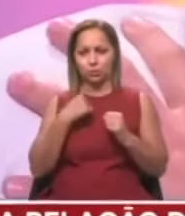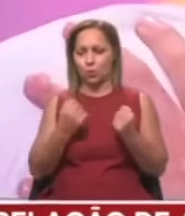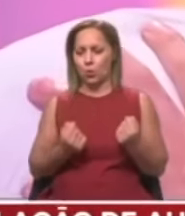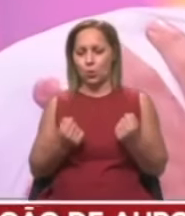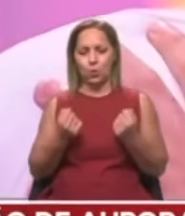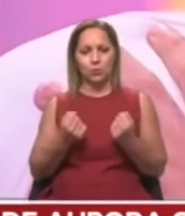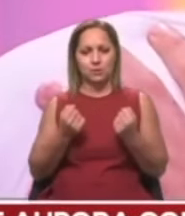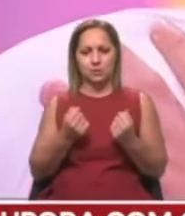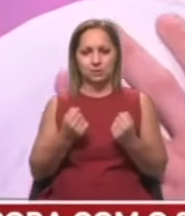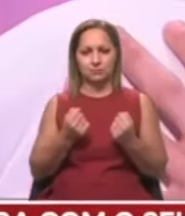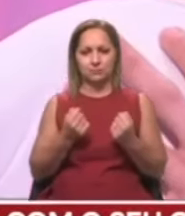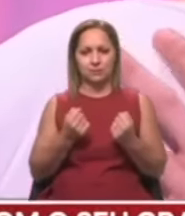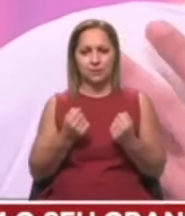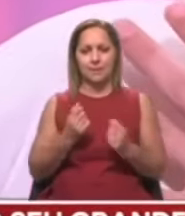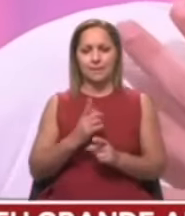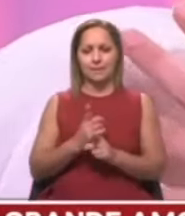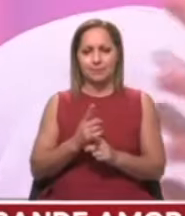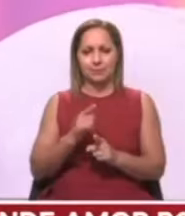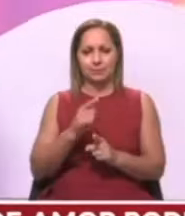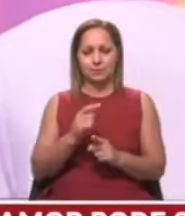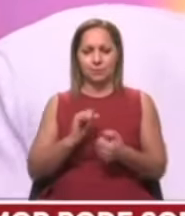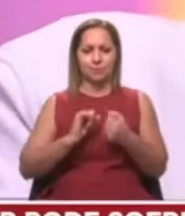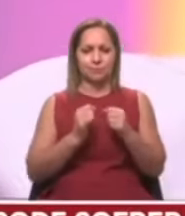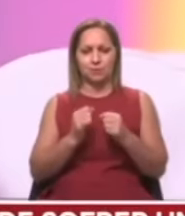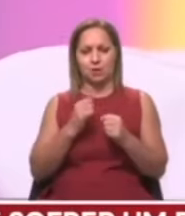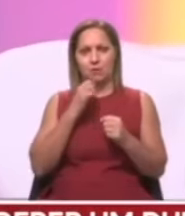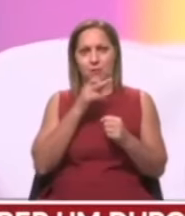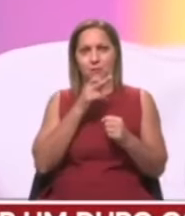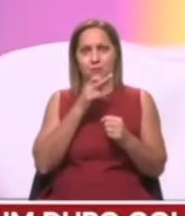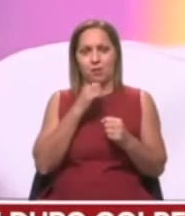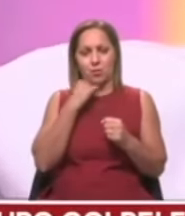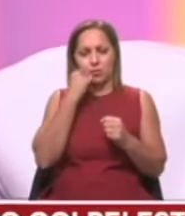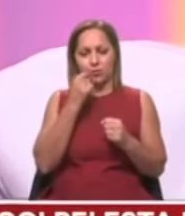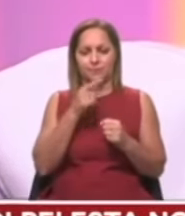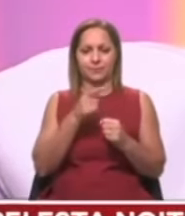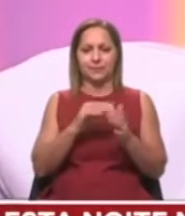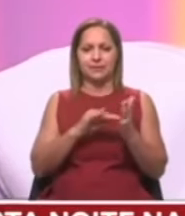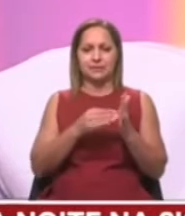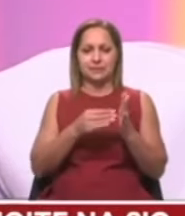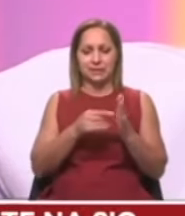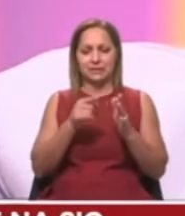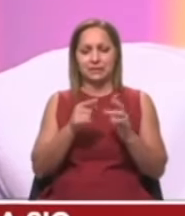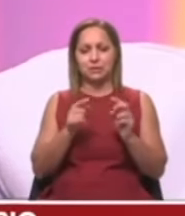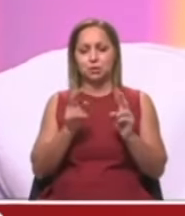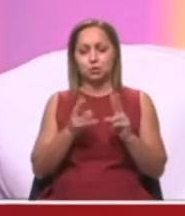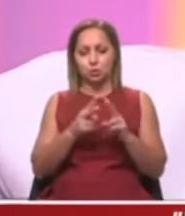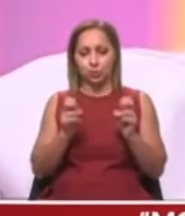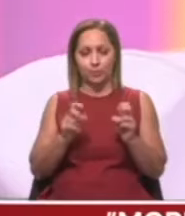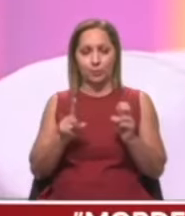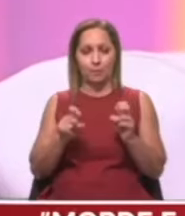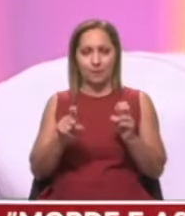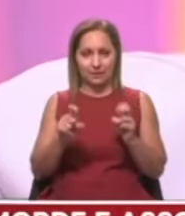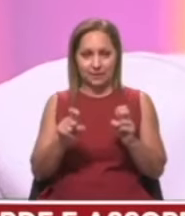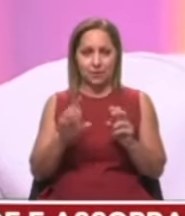porque não conseguia mesmo mexer, mas era porque se eu mexesse, doía-me horrores, não é? Lá fizeram testes, lá descobriram o que é que era e pronto.